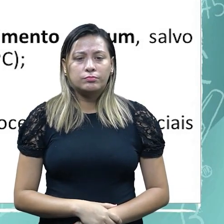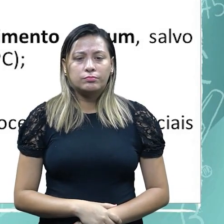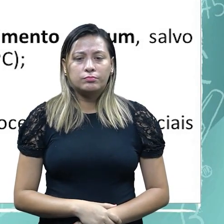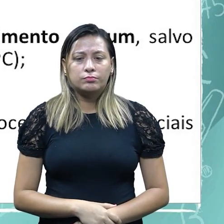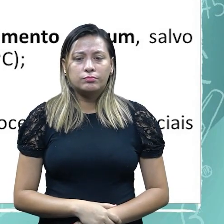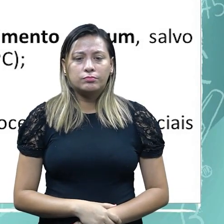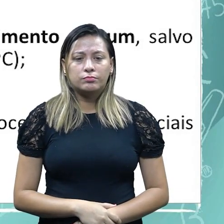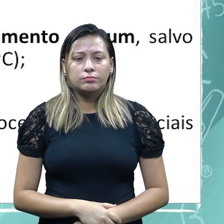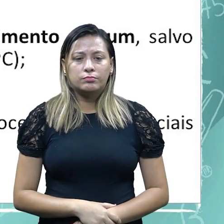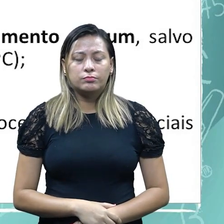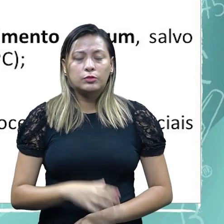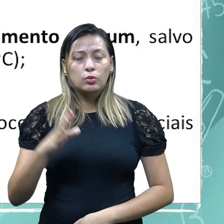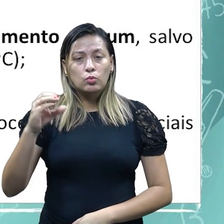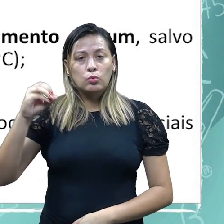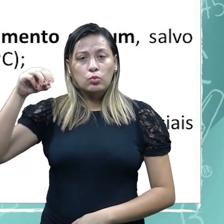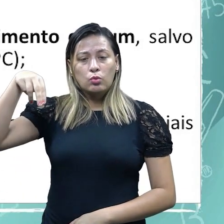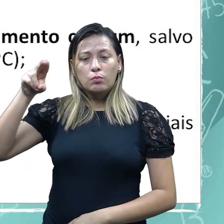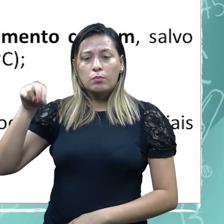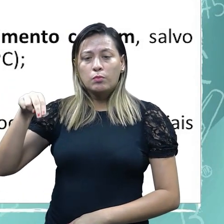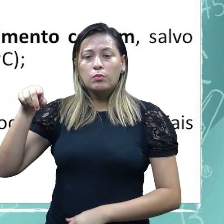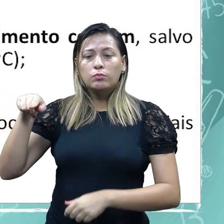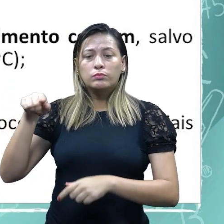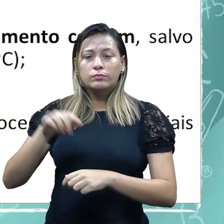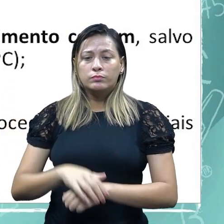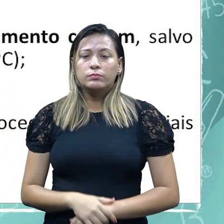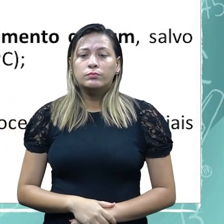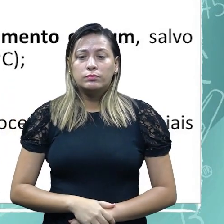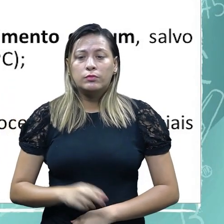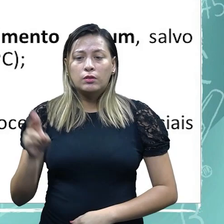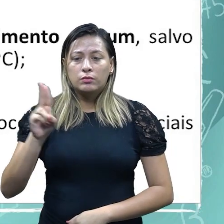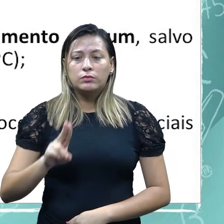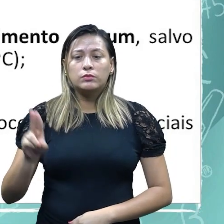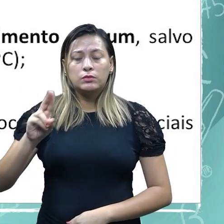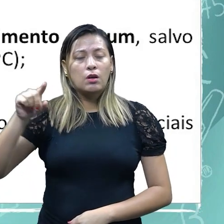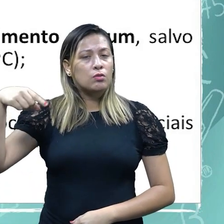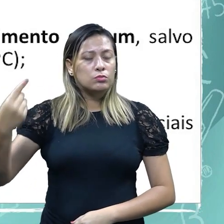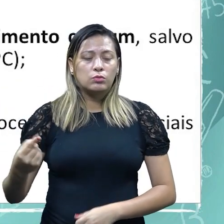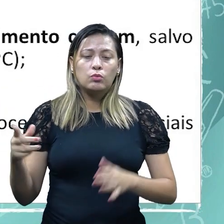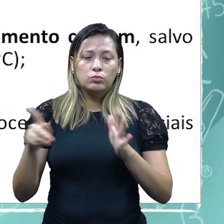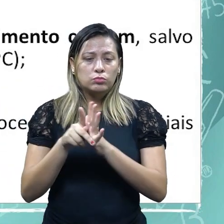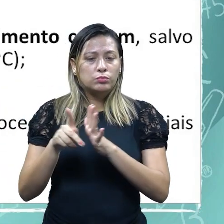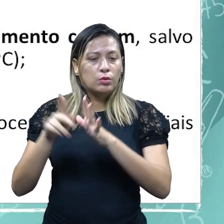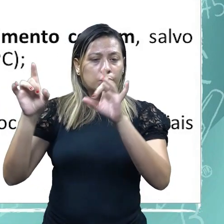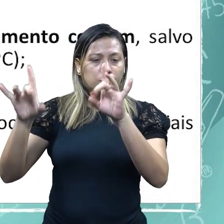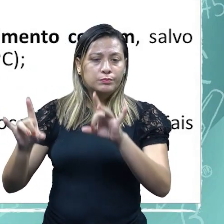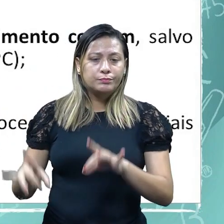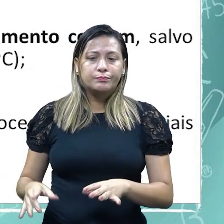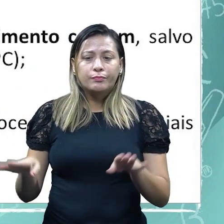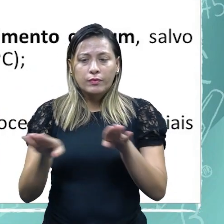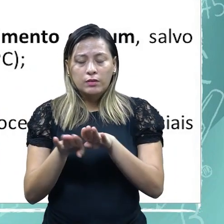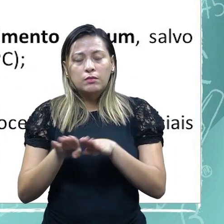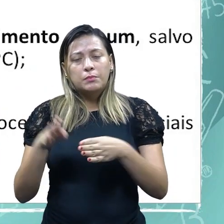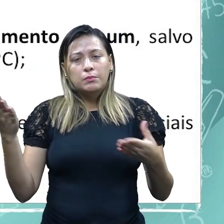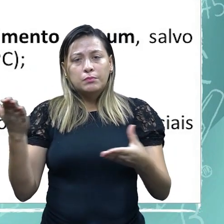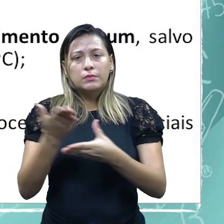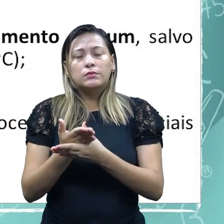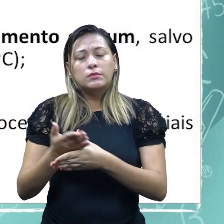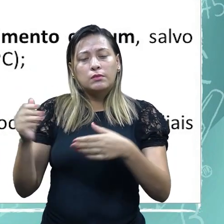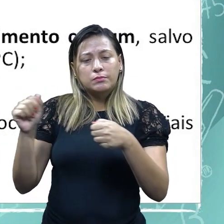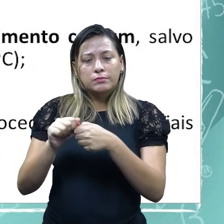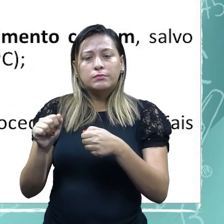ele vai se aplicar subsidiariamente aos demais procedimentos especiais e ao processo de execução. Então, você tem aí o